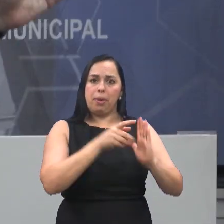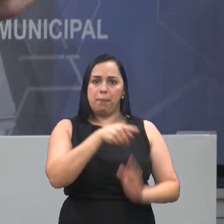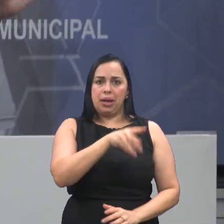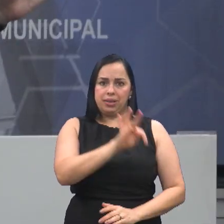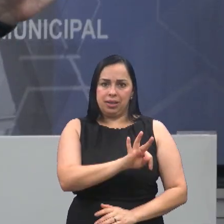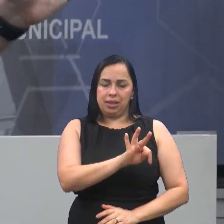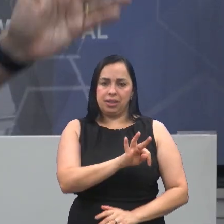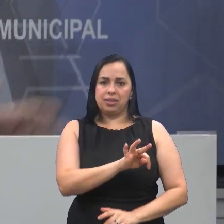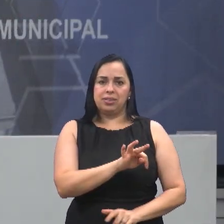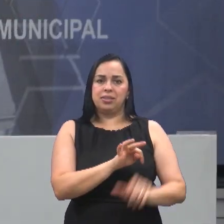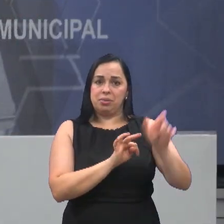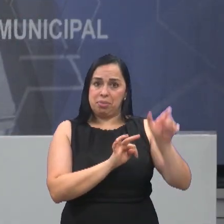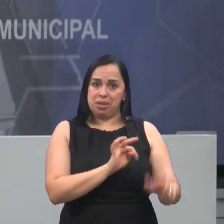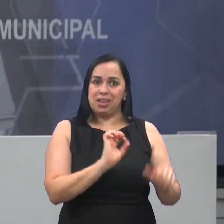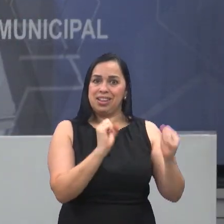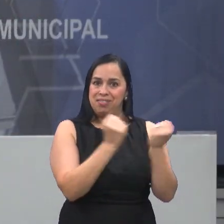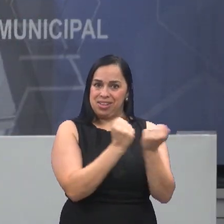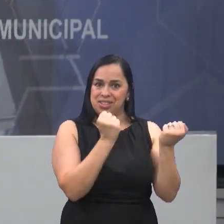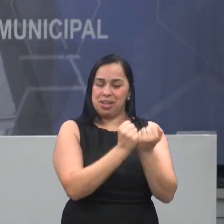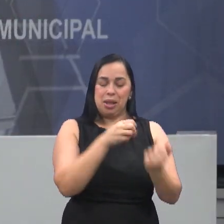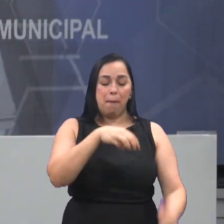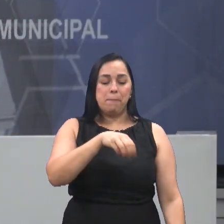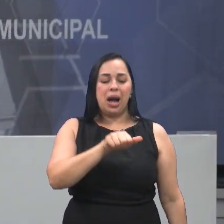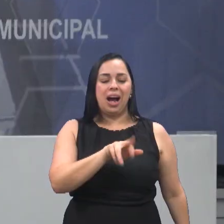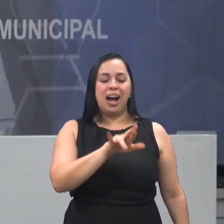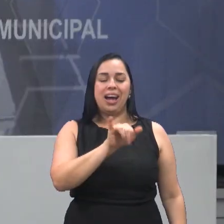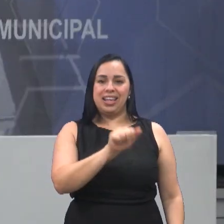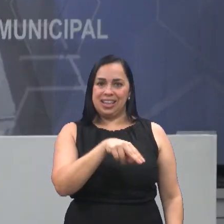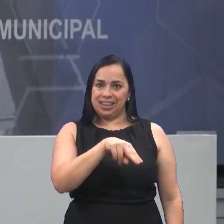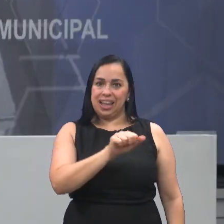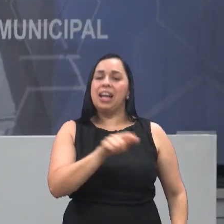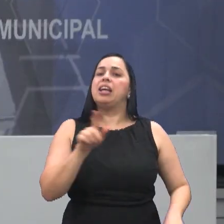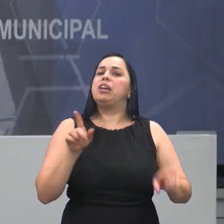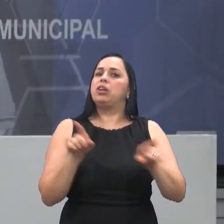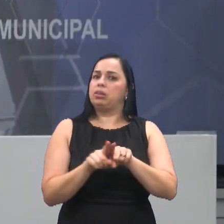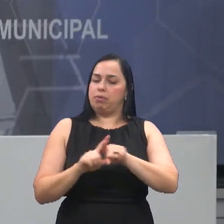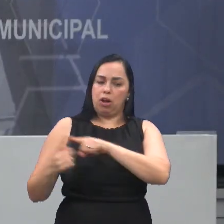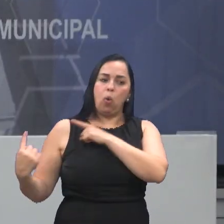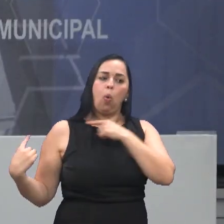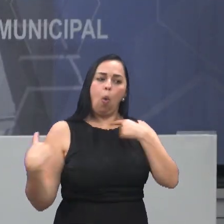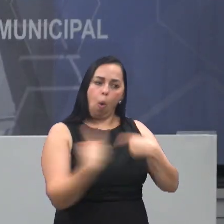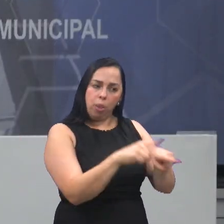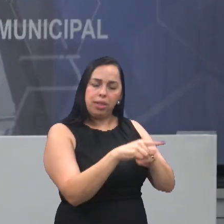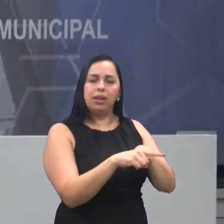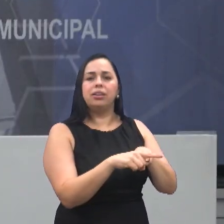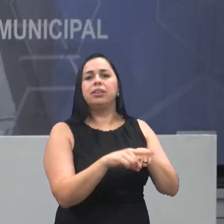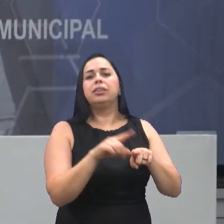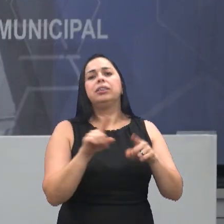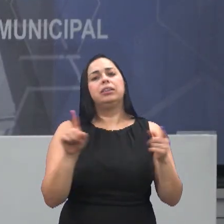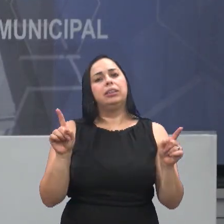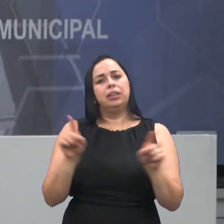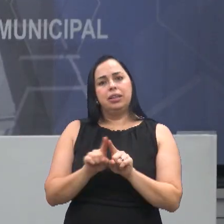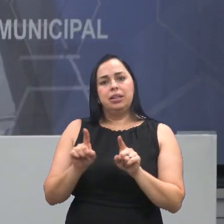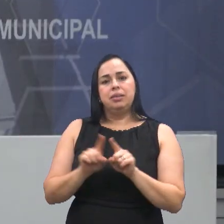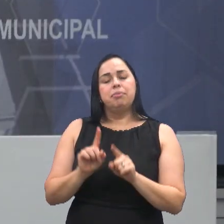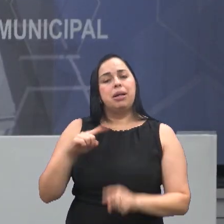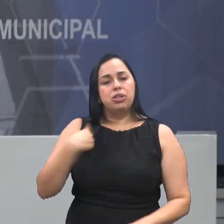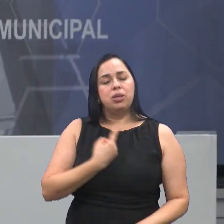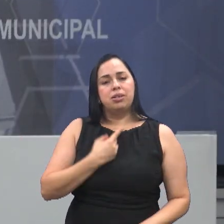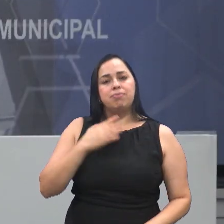colega parlamentar ainda defendia a Marina, nós já estávamos brigando contra o petismo, contra a esquerda, e defendendo tudo aquilo que a gente